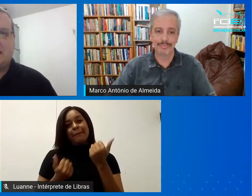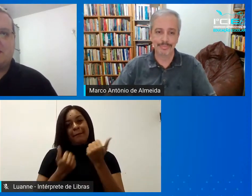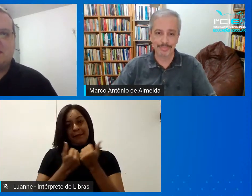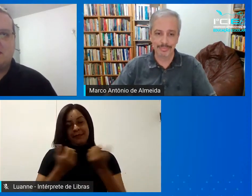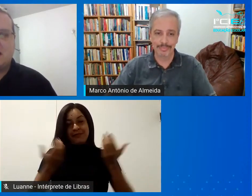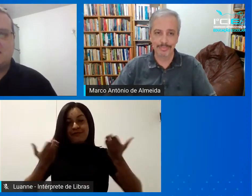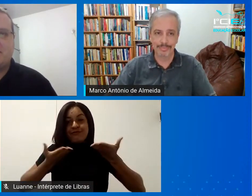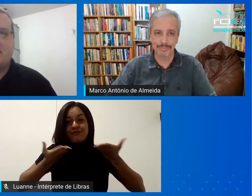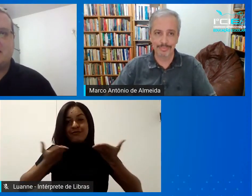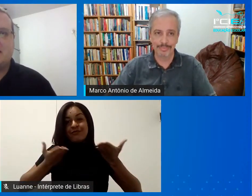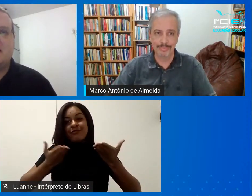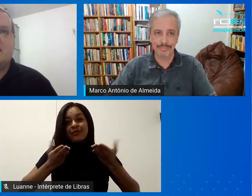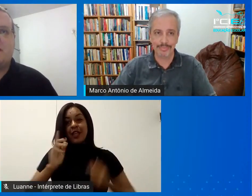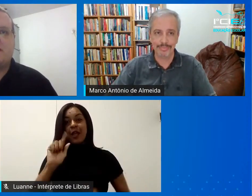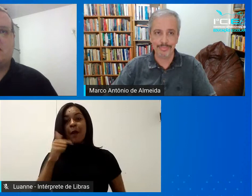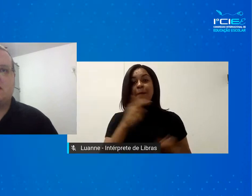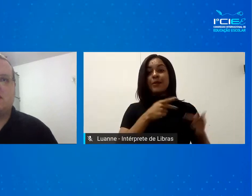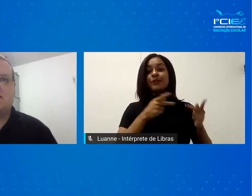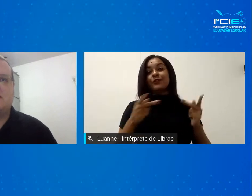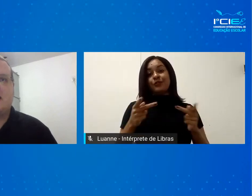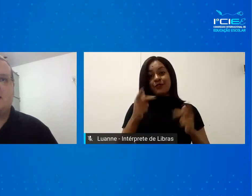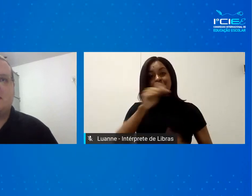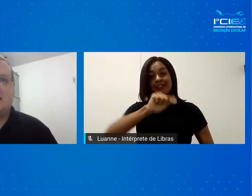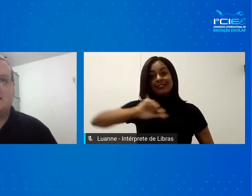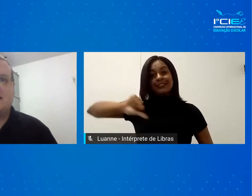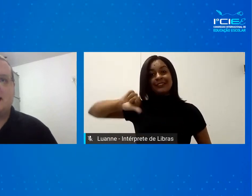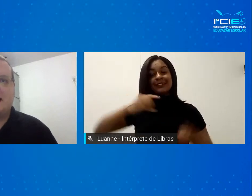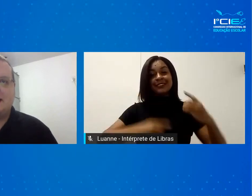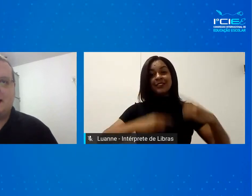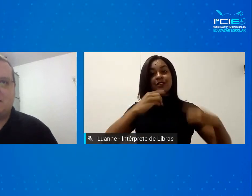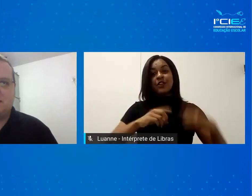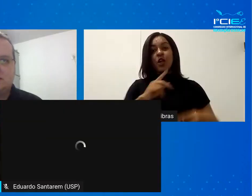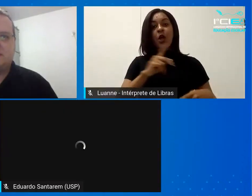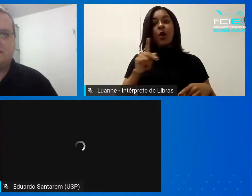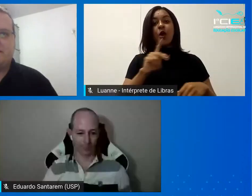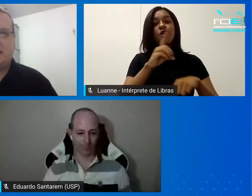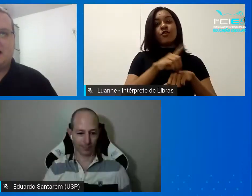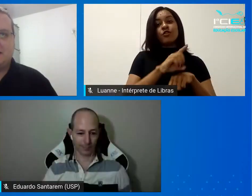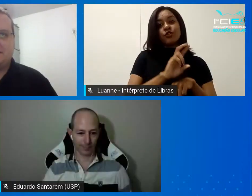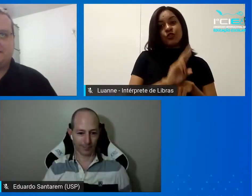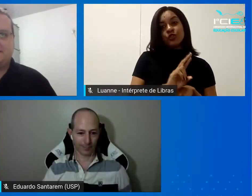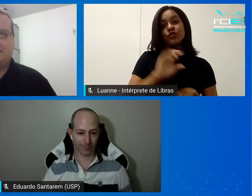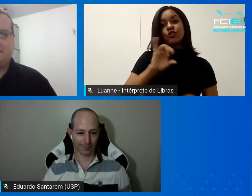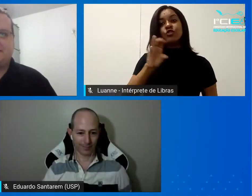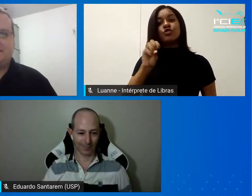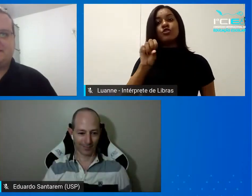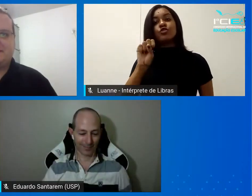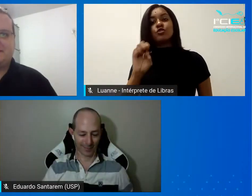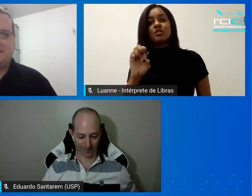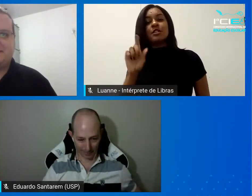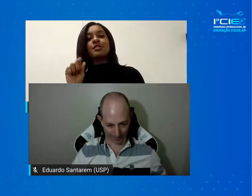convidado para dar continuidade à mesa Professor Doutor José Eduardo Santarém segundo obrigado